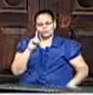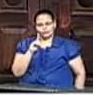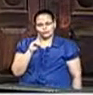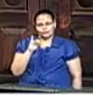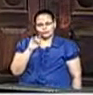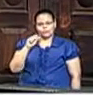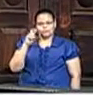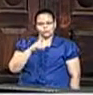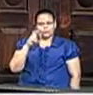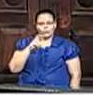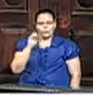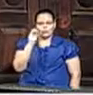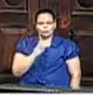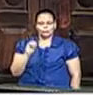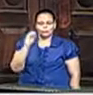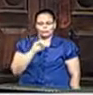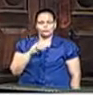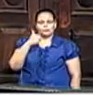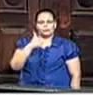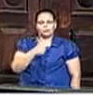outubro de